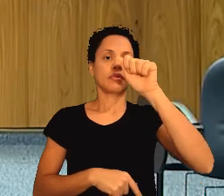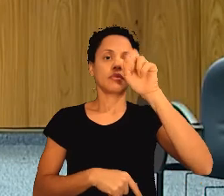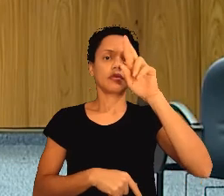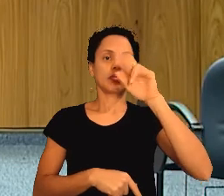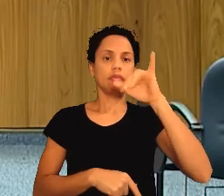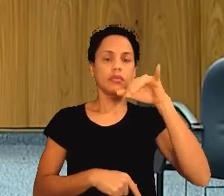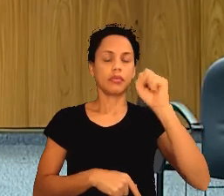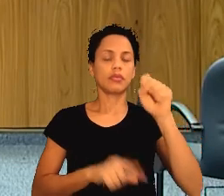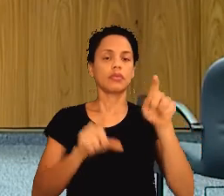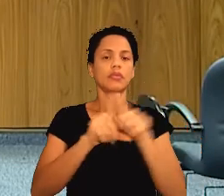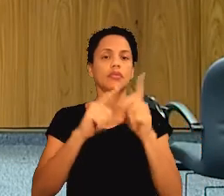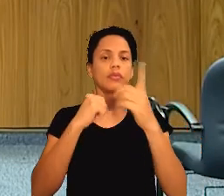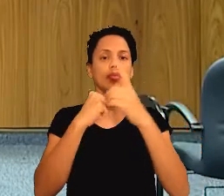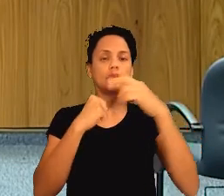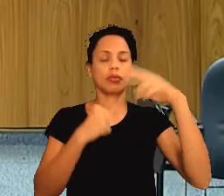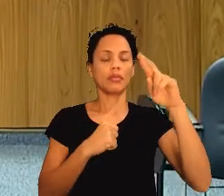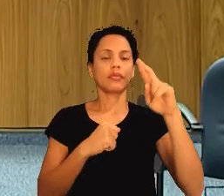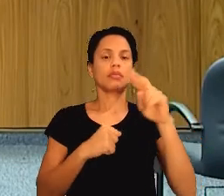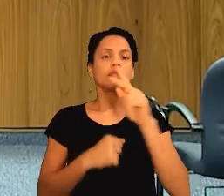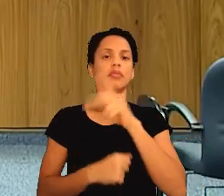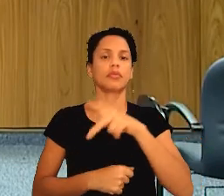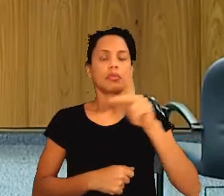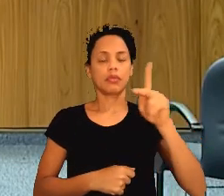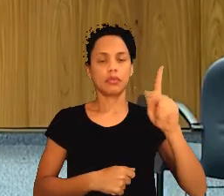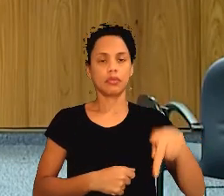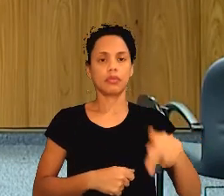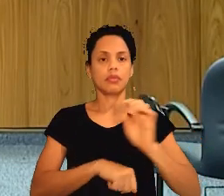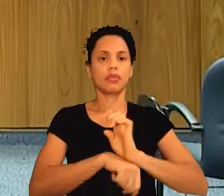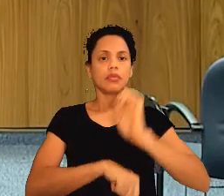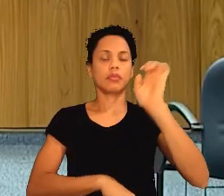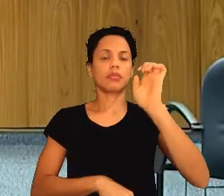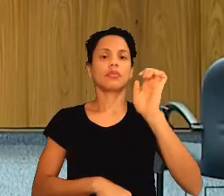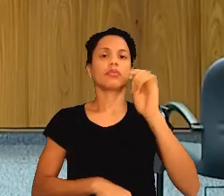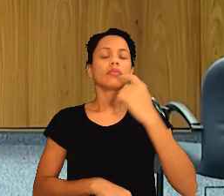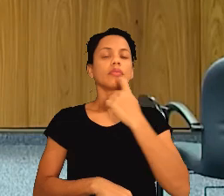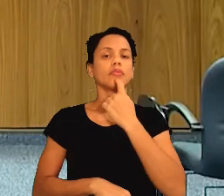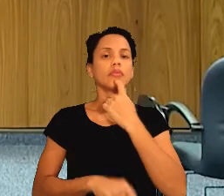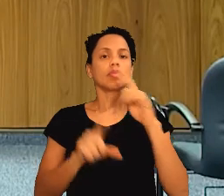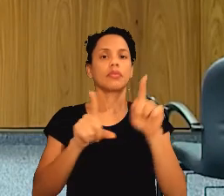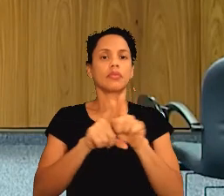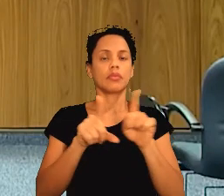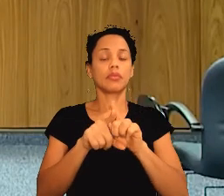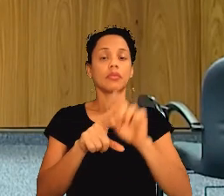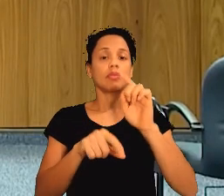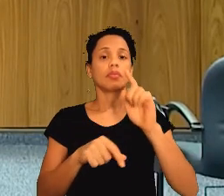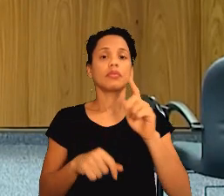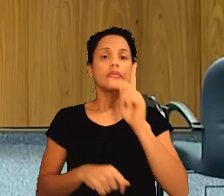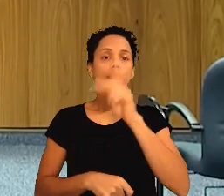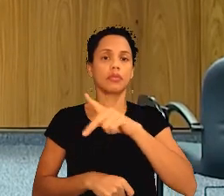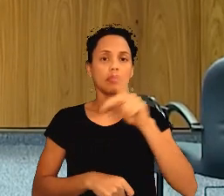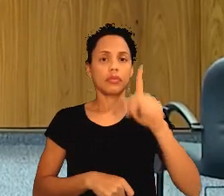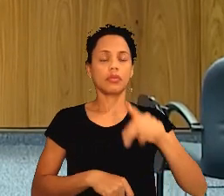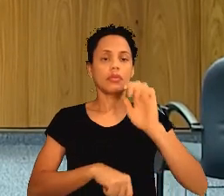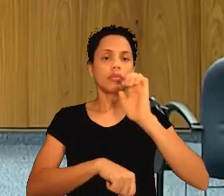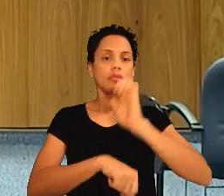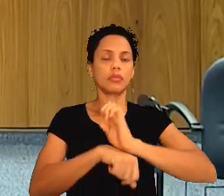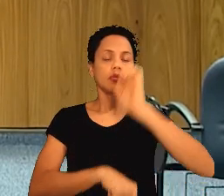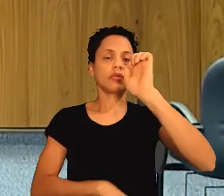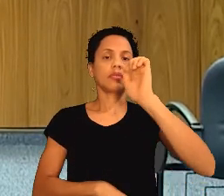foi professora doutora da Universidade Estadual de Campinas e professora titular da Universidade de São Paulo, foi